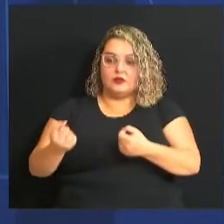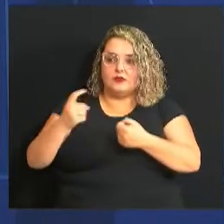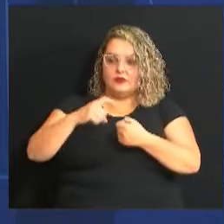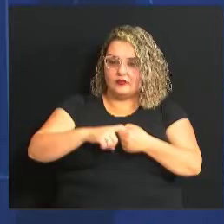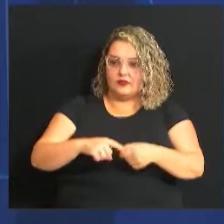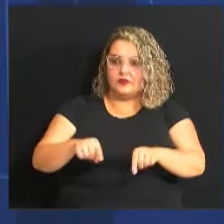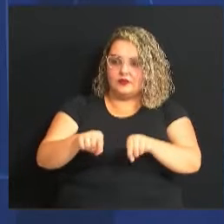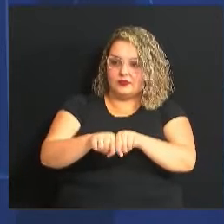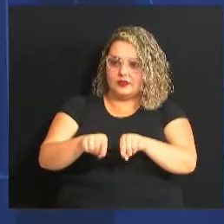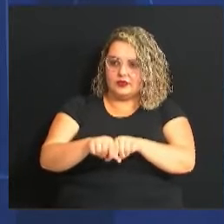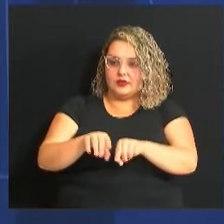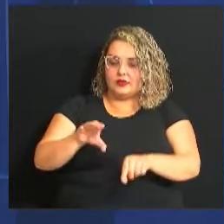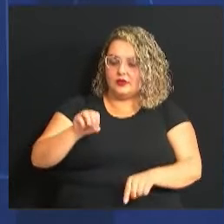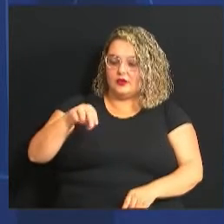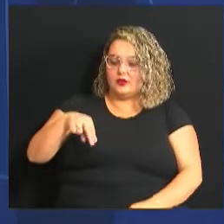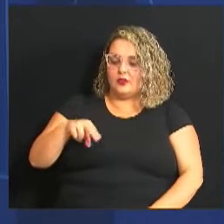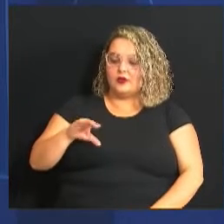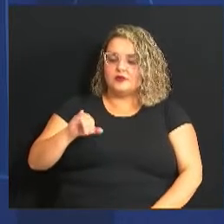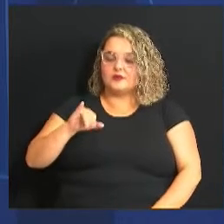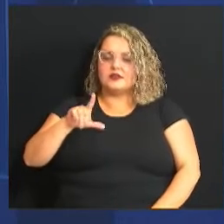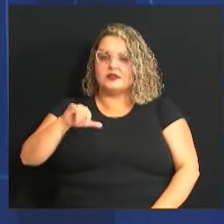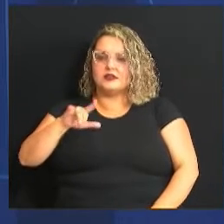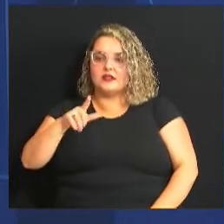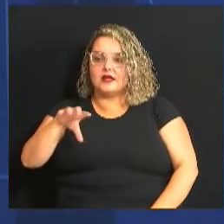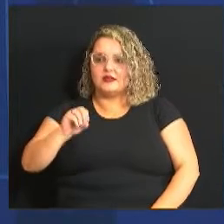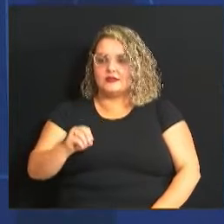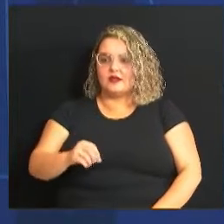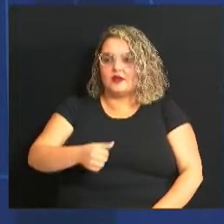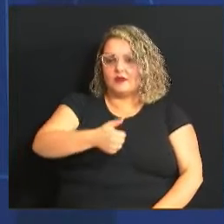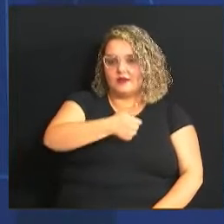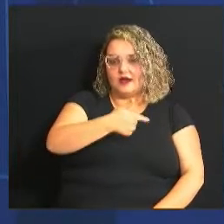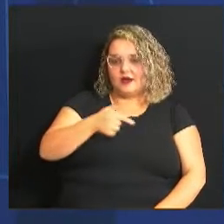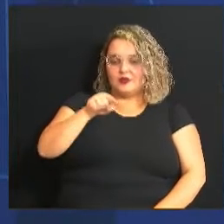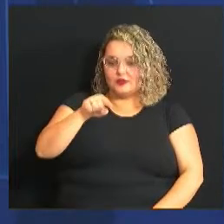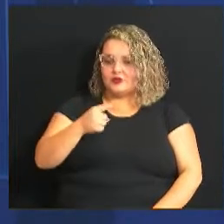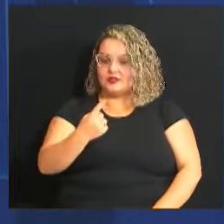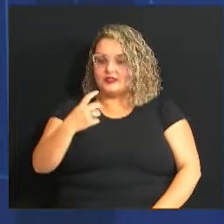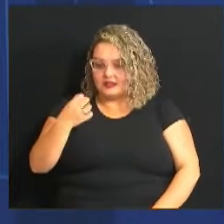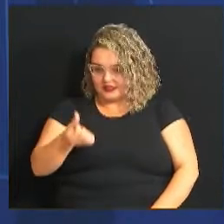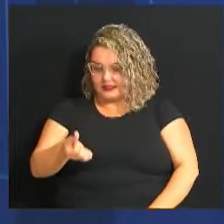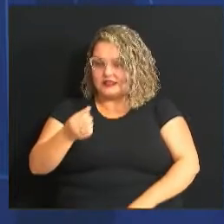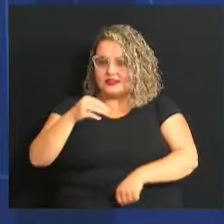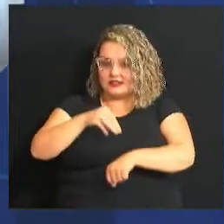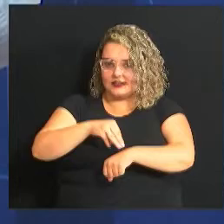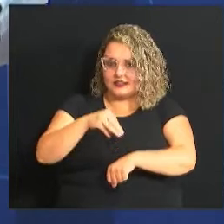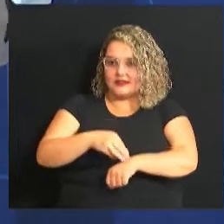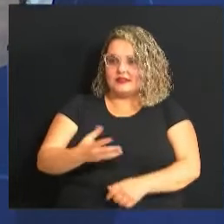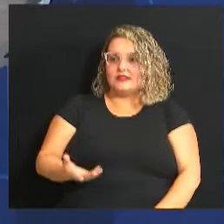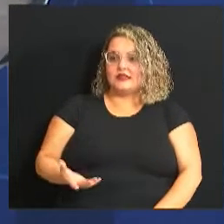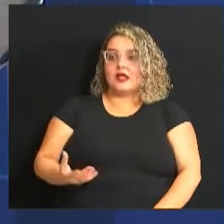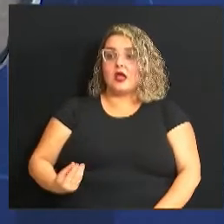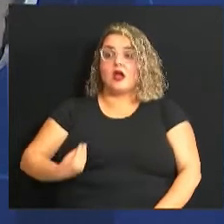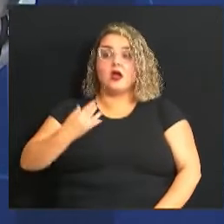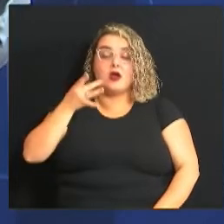então a conciliação. 12:16, nós estamos ao vivo nesta terça-feira. Vamos entrar no mundo animal